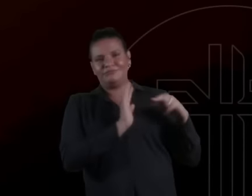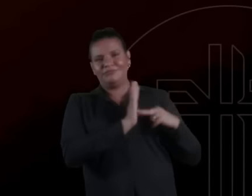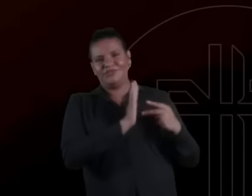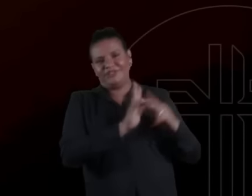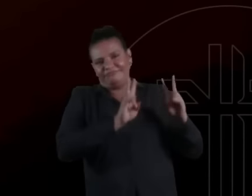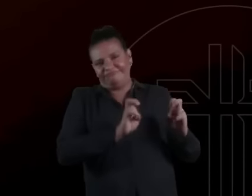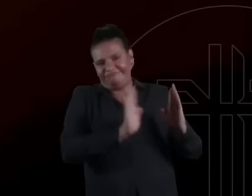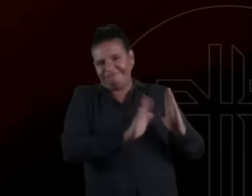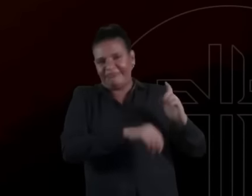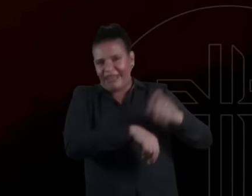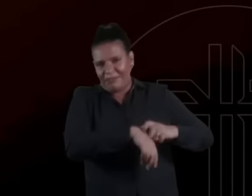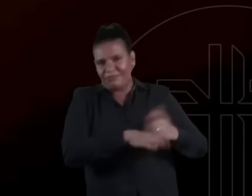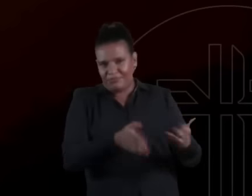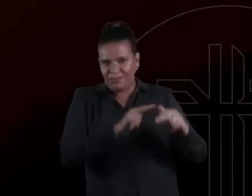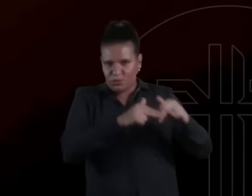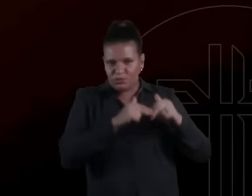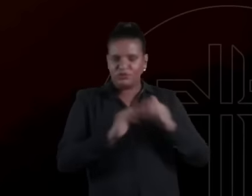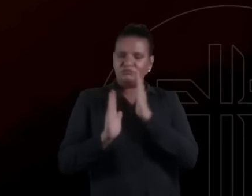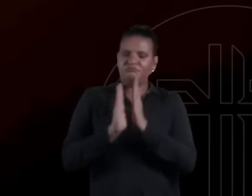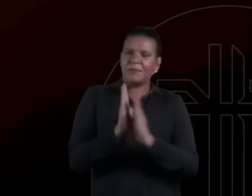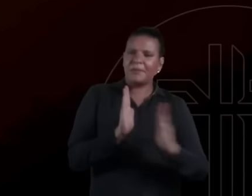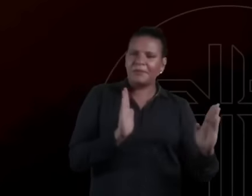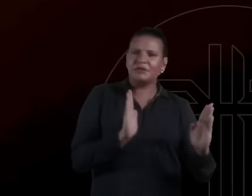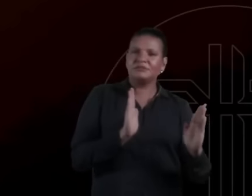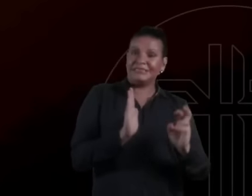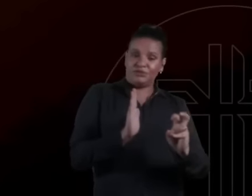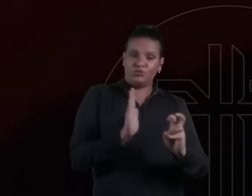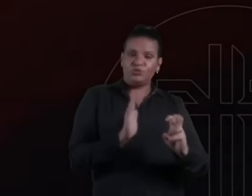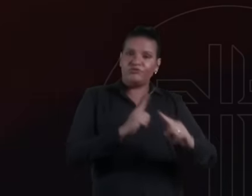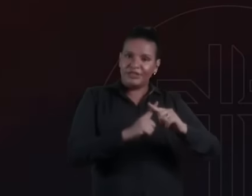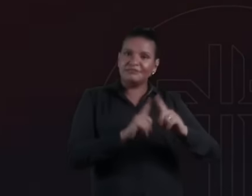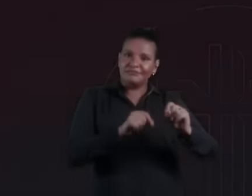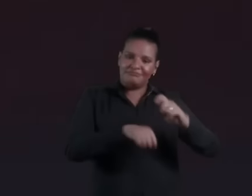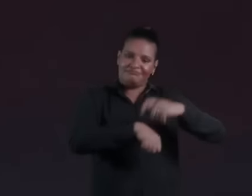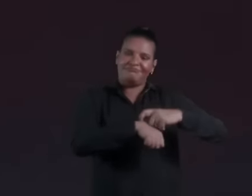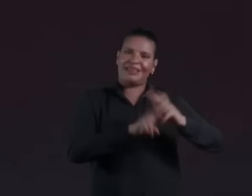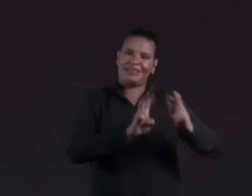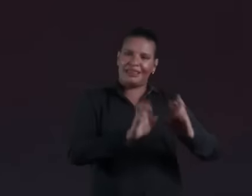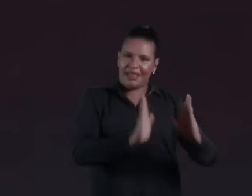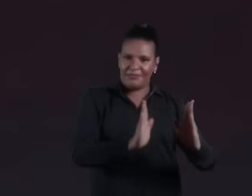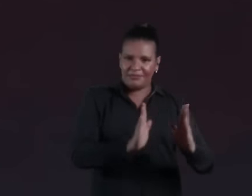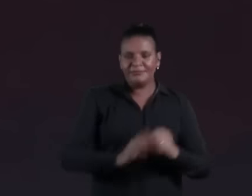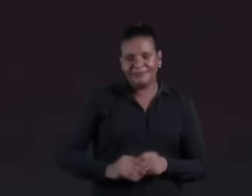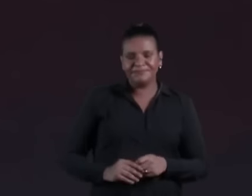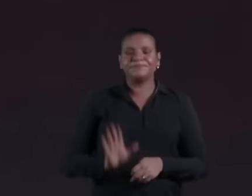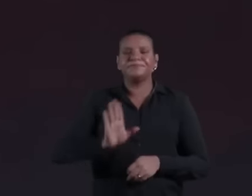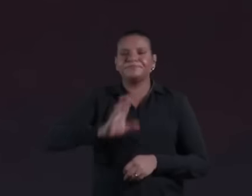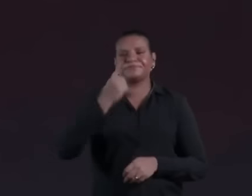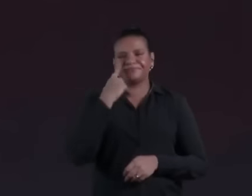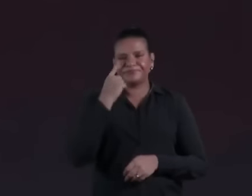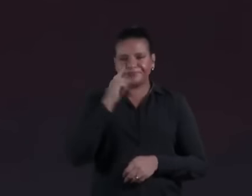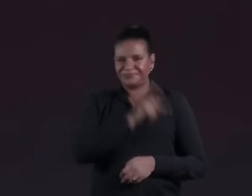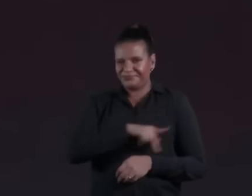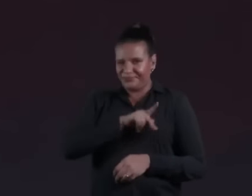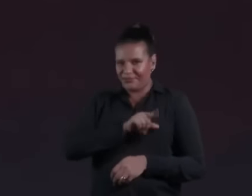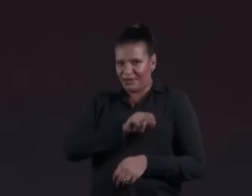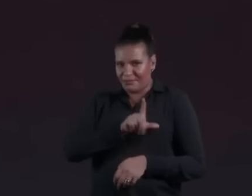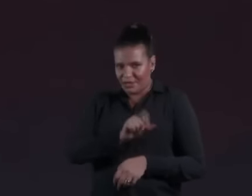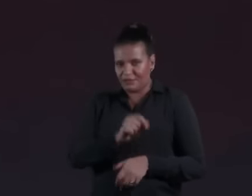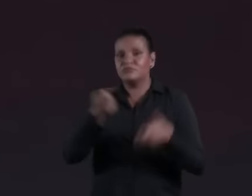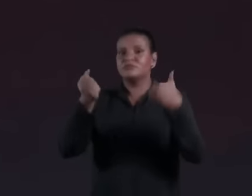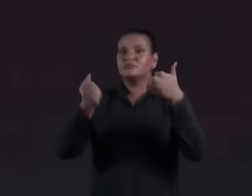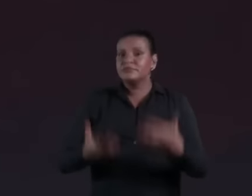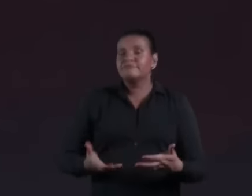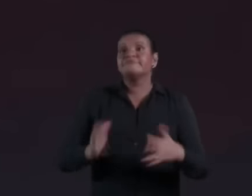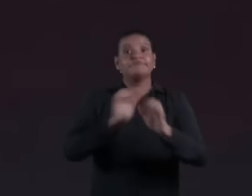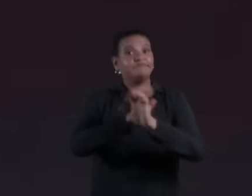tempo Paulo tá deixando claro que para você efetivamente vigiar você